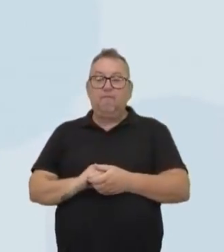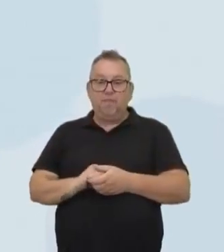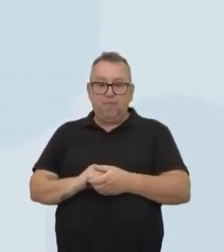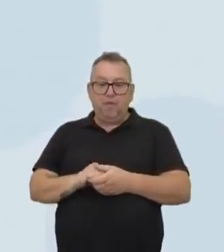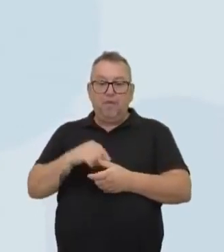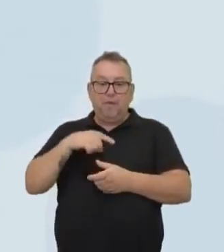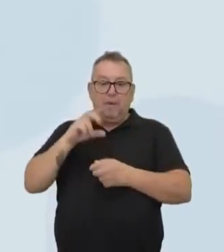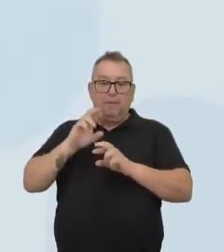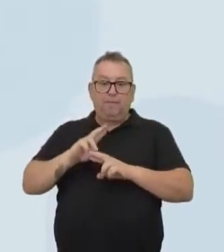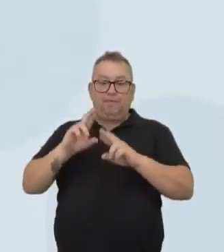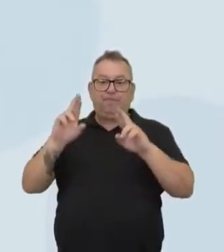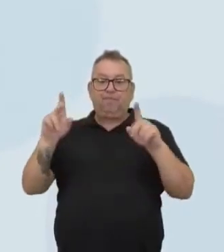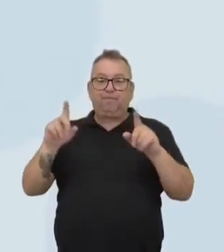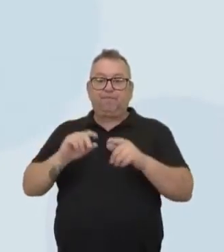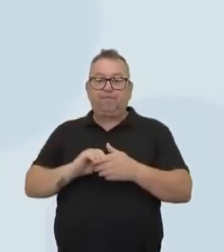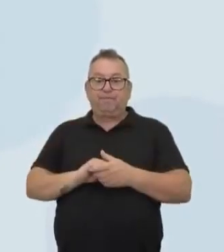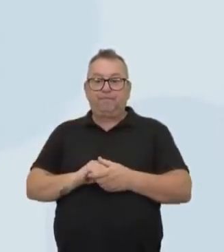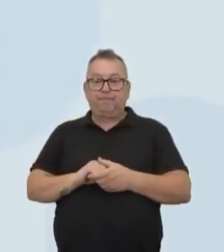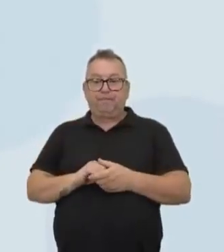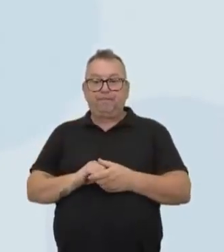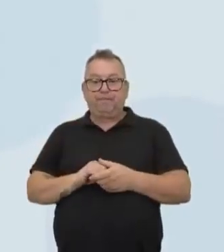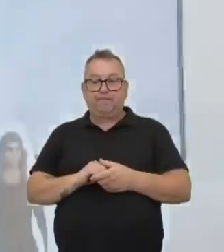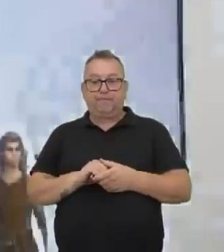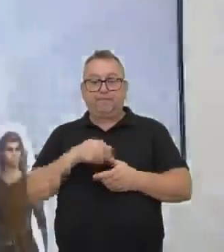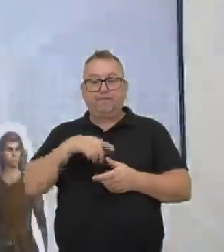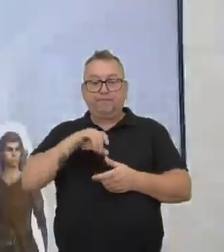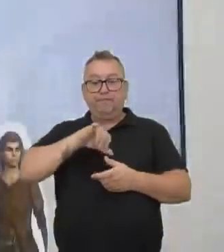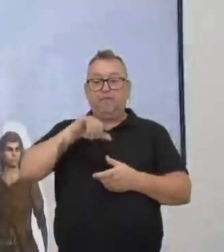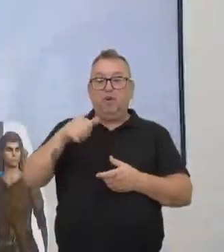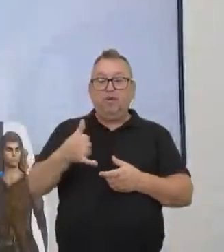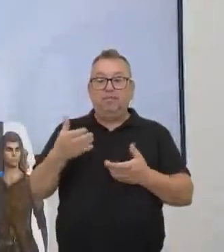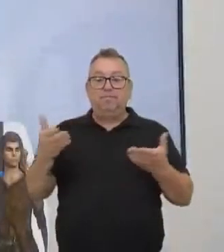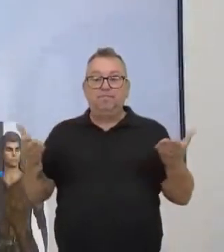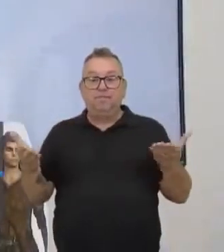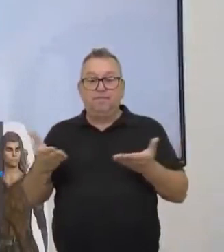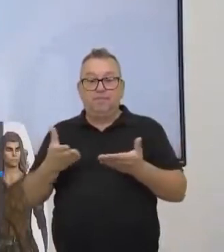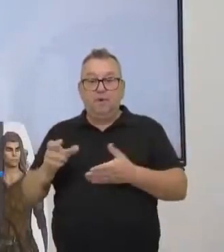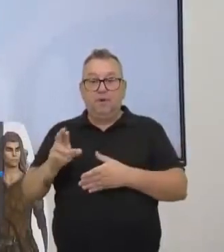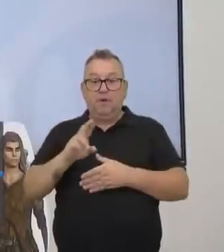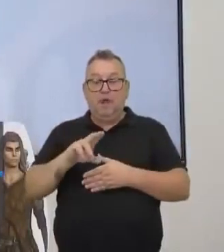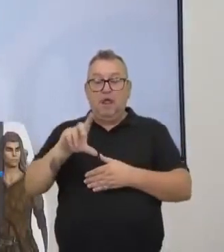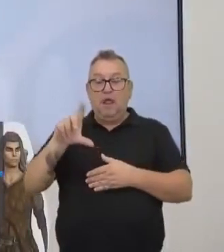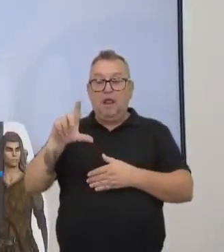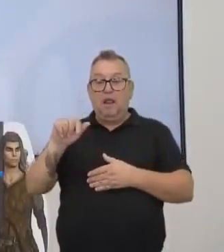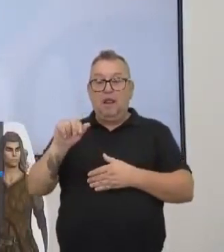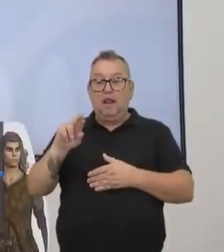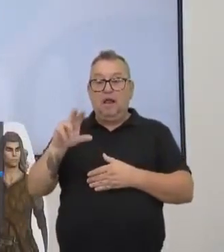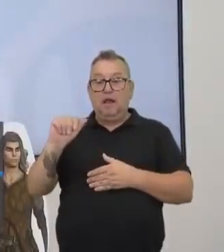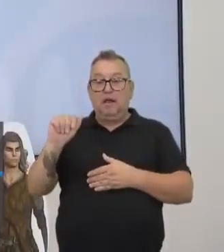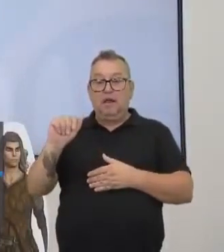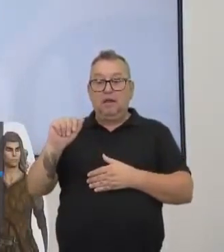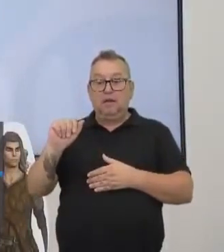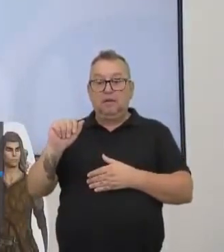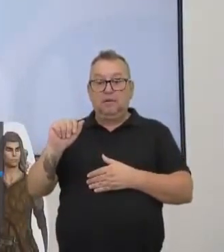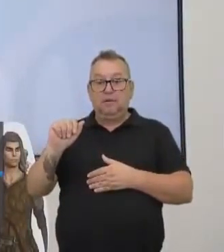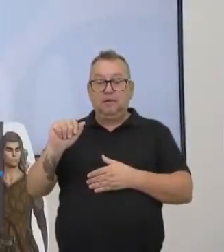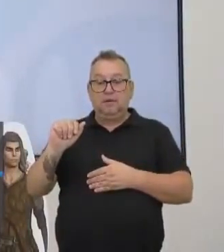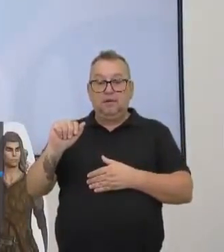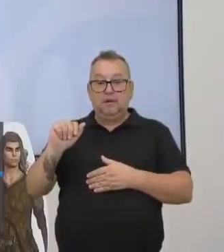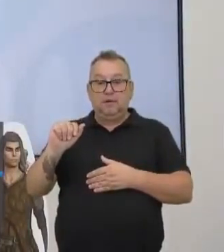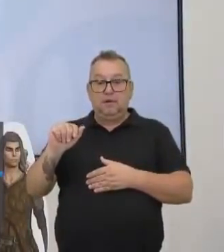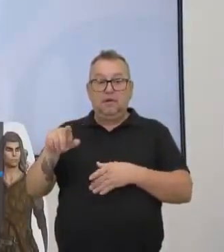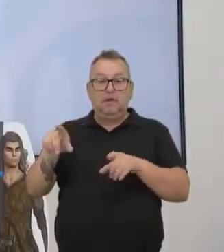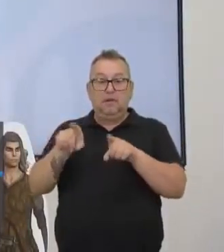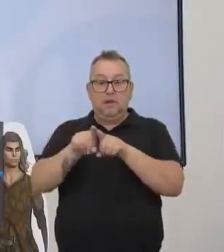grande diferença é essa. E eu vou aproveitar, ele aqui, a resposta da Lara Laís, lá da Marasca